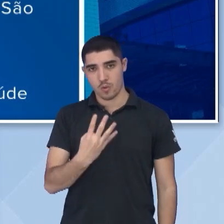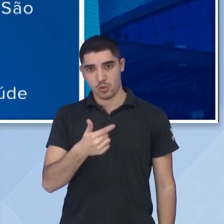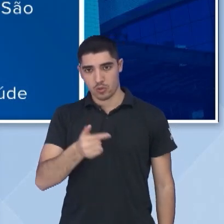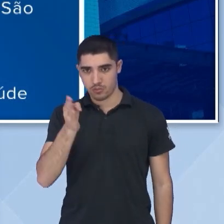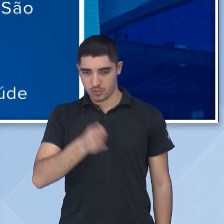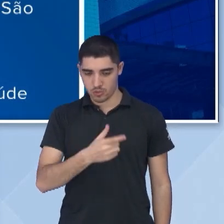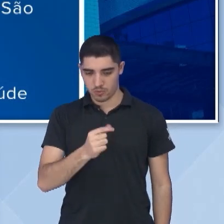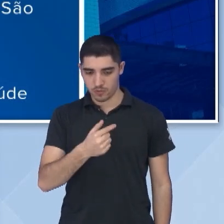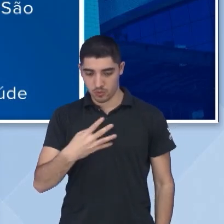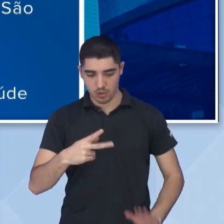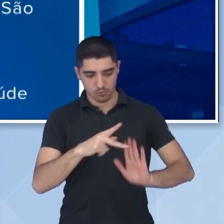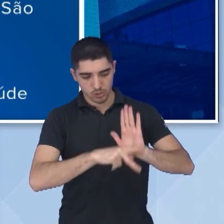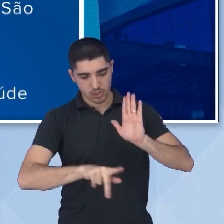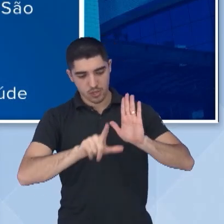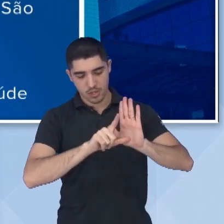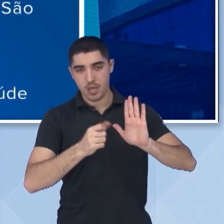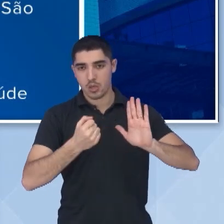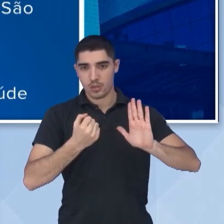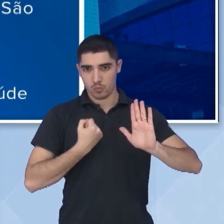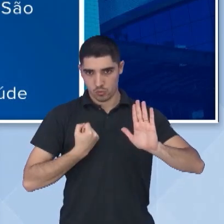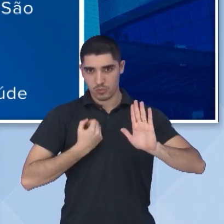14542/2024. Projeto de lei número